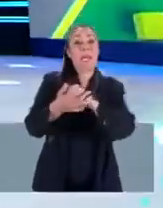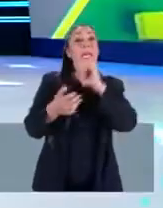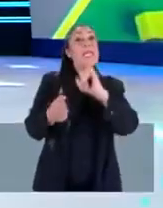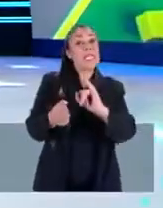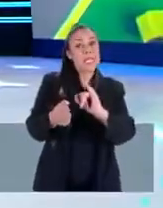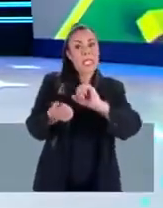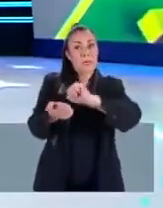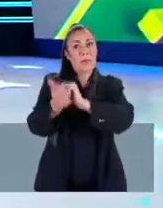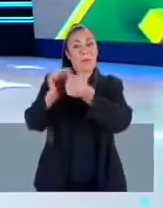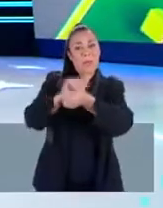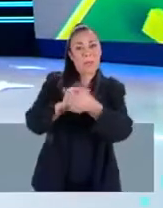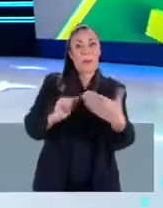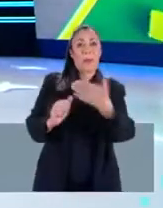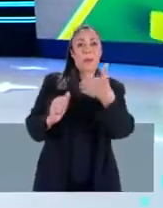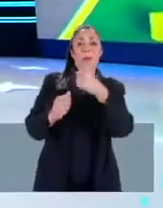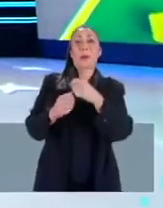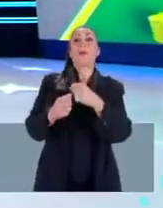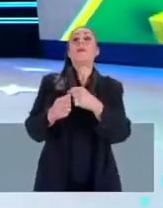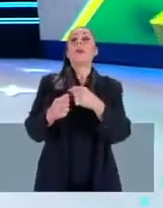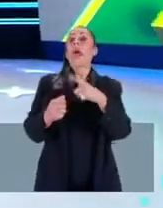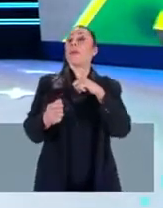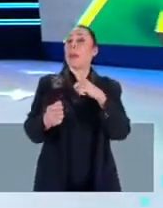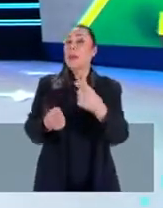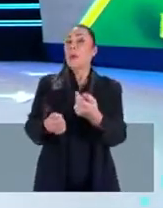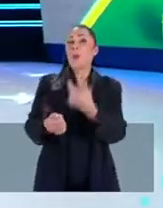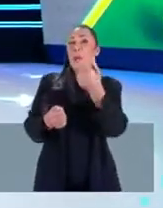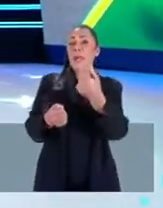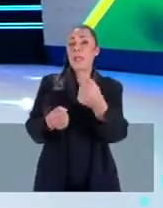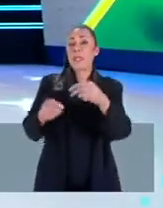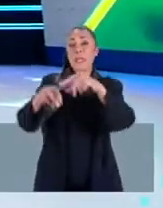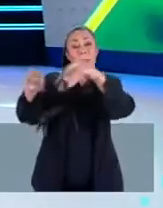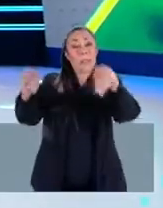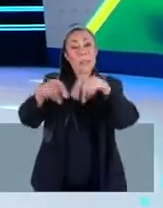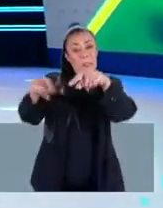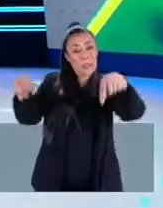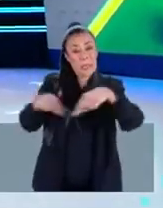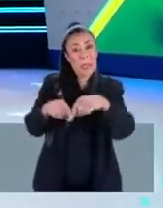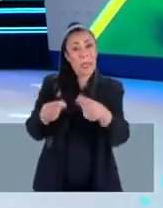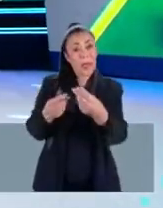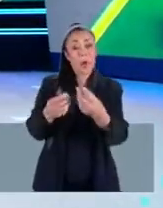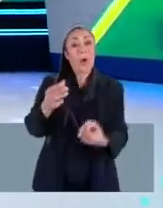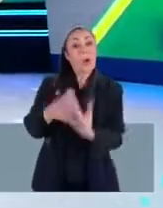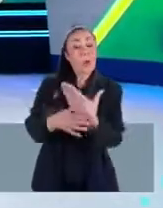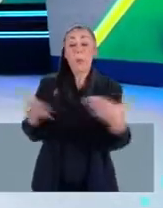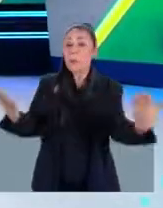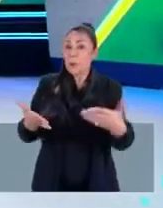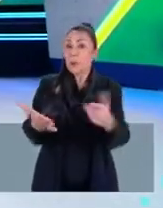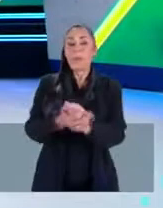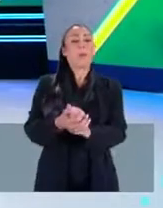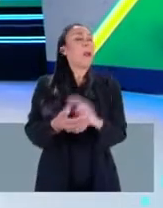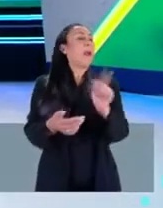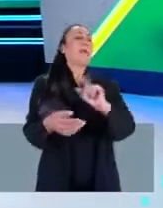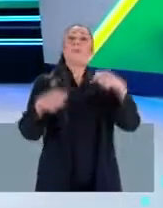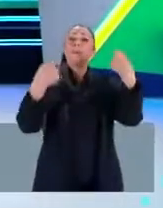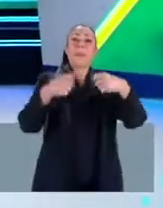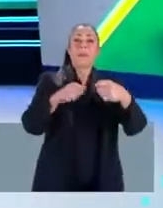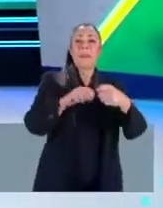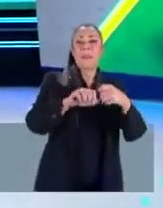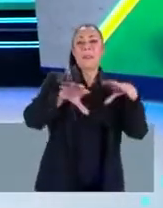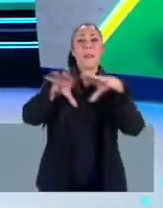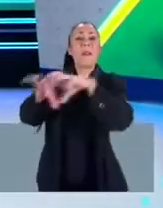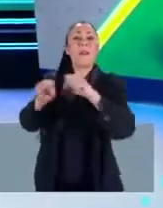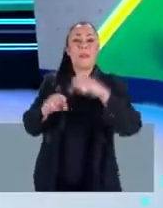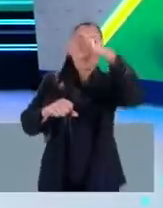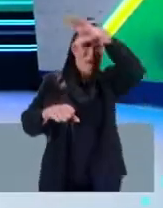esse pasto degradado, a gente vai ter quase que a mesma quantidade de terra que a gente produz hoje. Então, não precisa invadir a